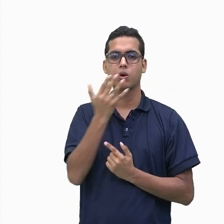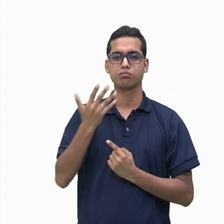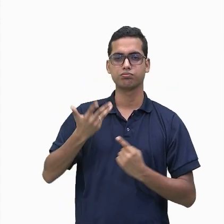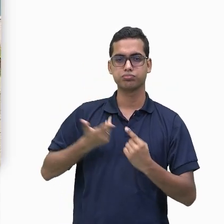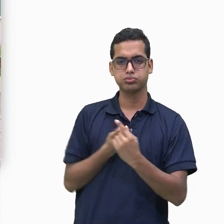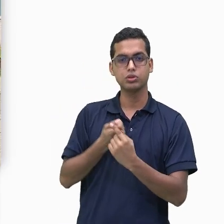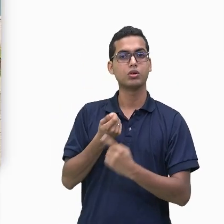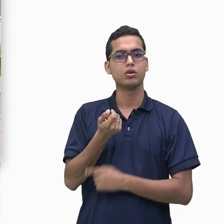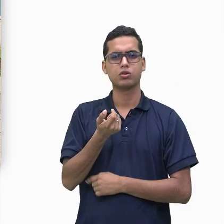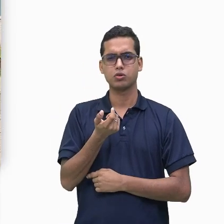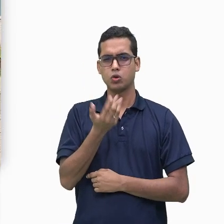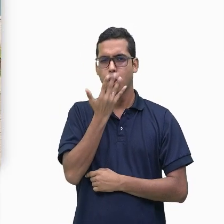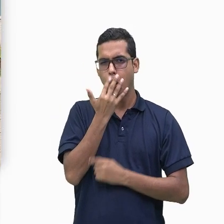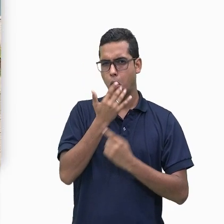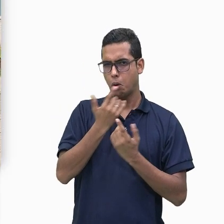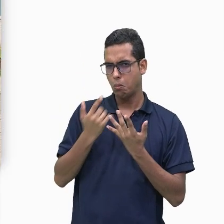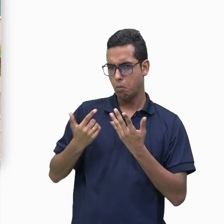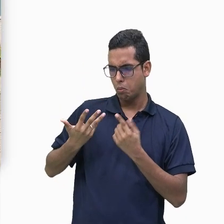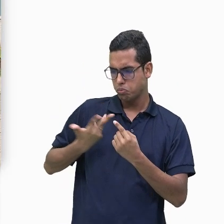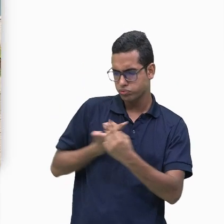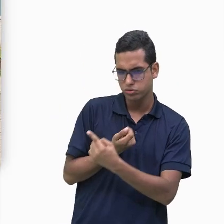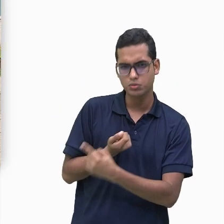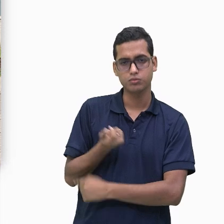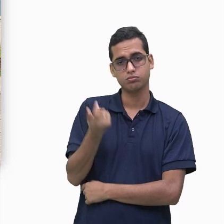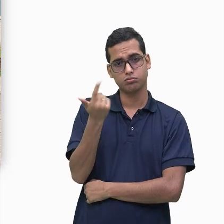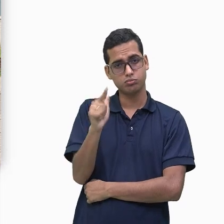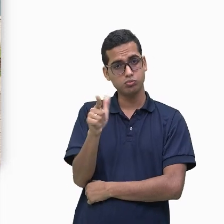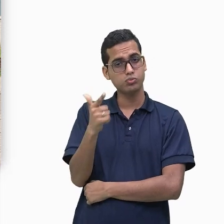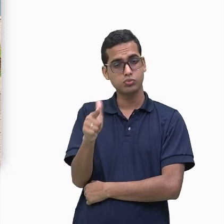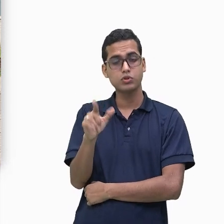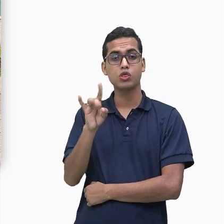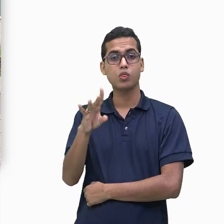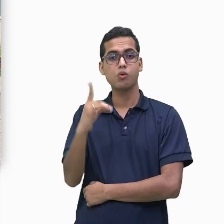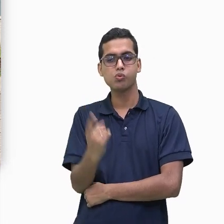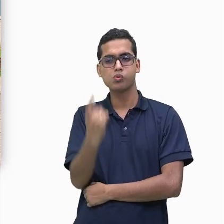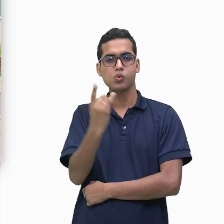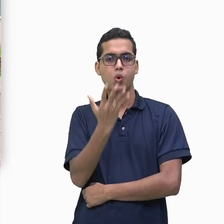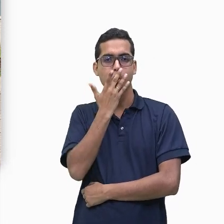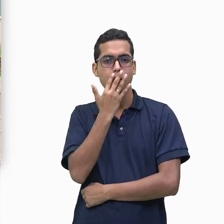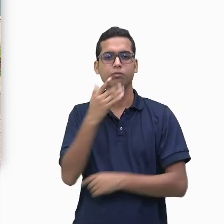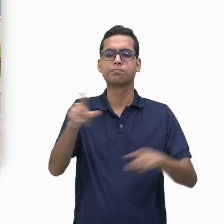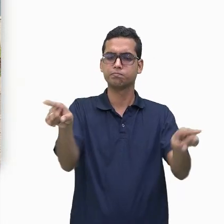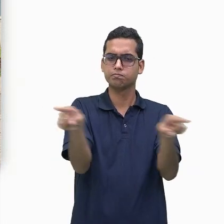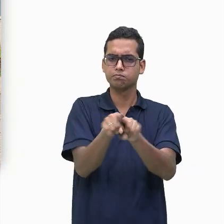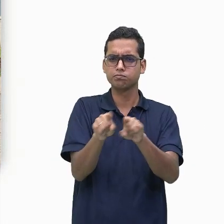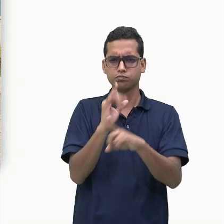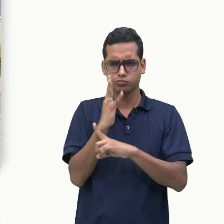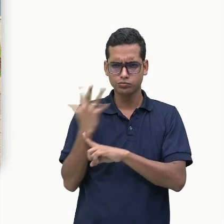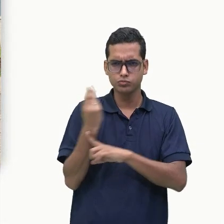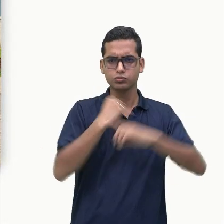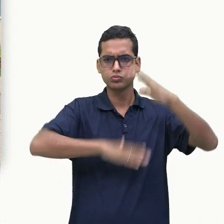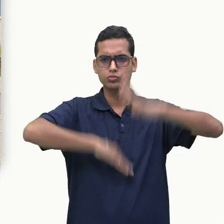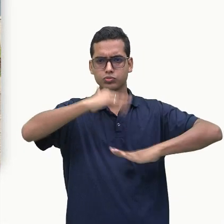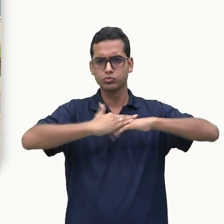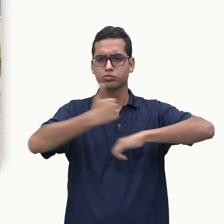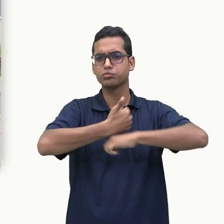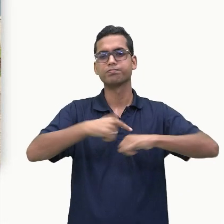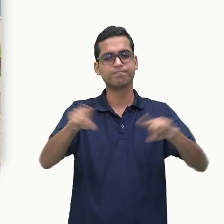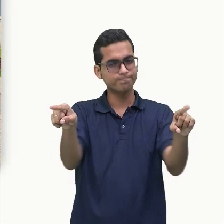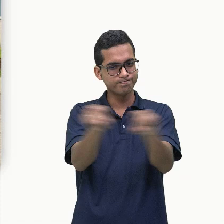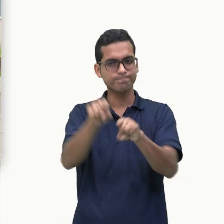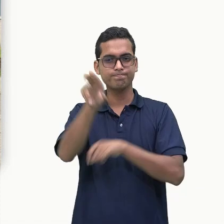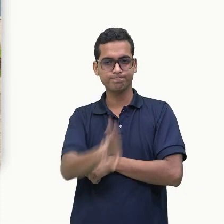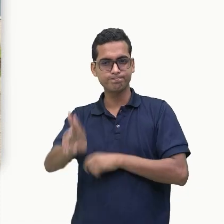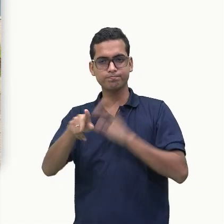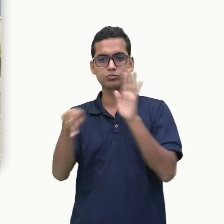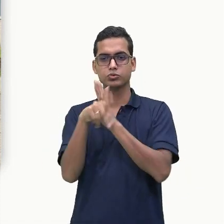uma imagem para vocês onde os artistas eles vão se apropriar também para utilizar a monocromia.